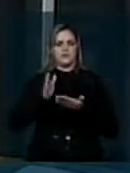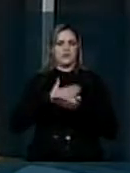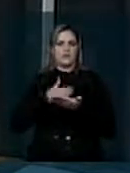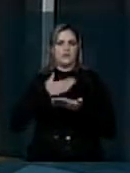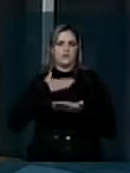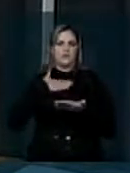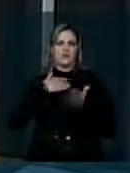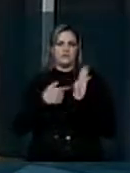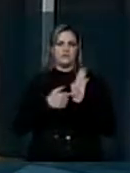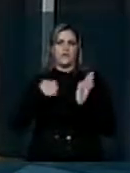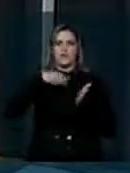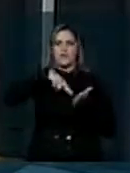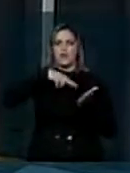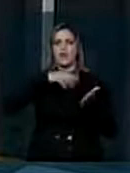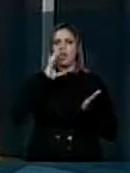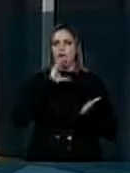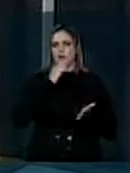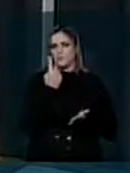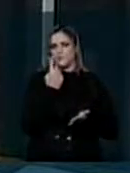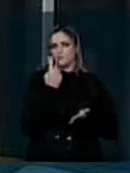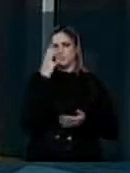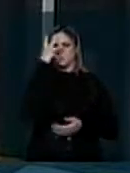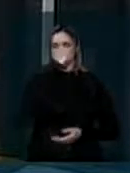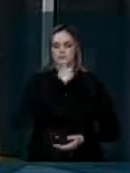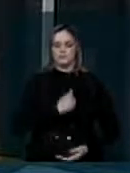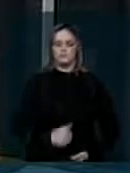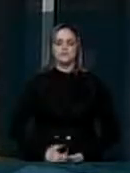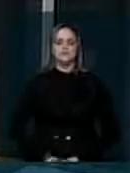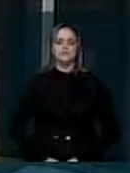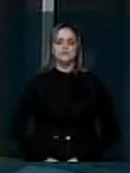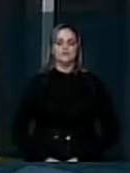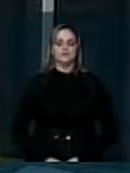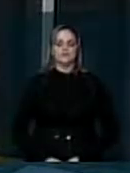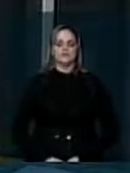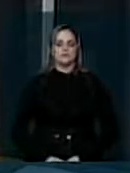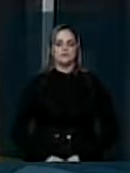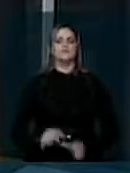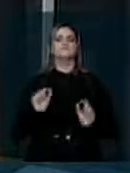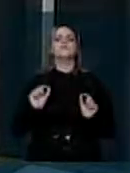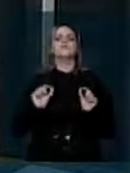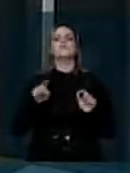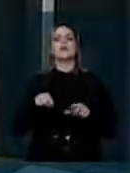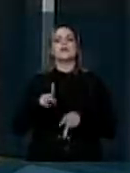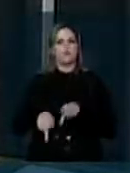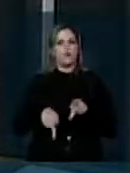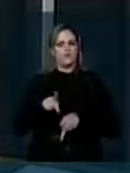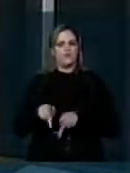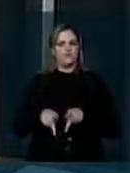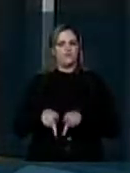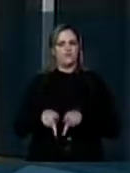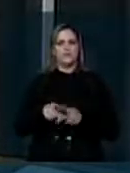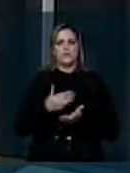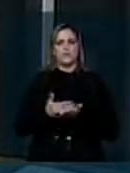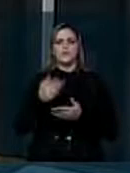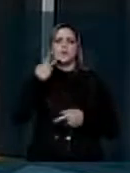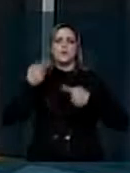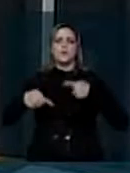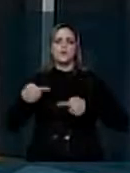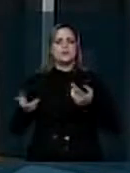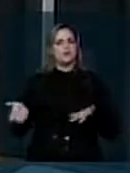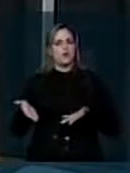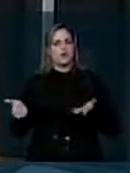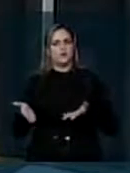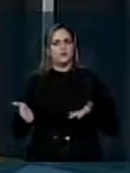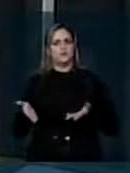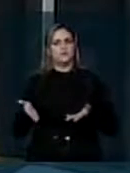bonitos. Vou ler aqui rapidamente um curtinho. O conceito de povo entrou no vocabulário político da modernidade e está ligado